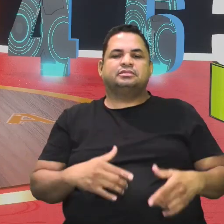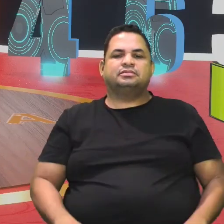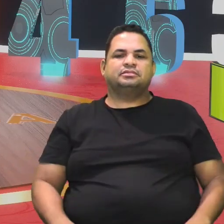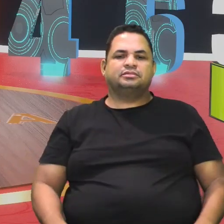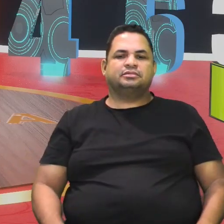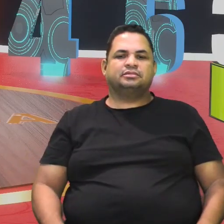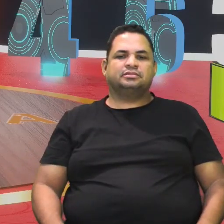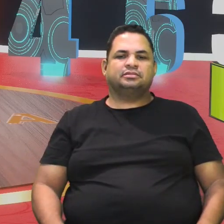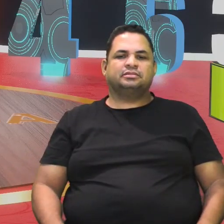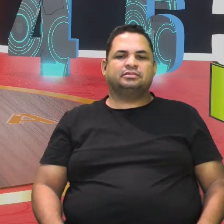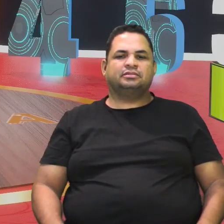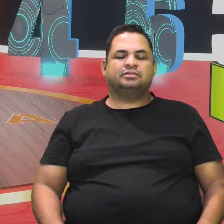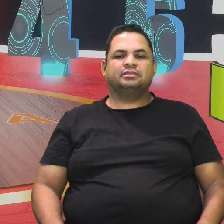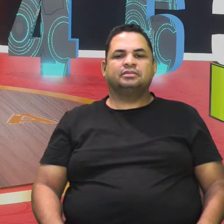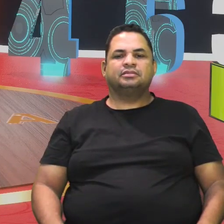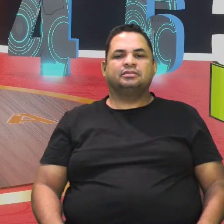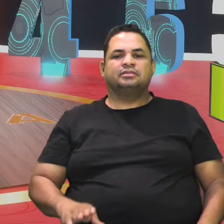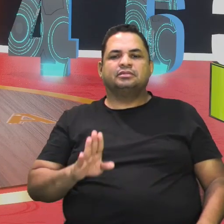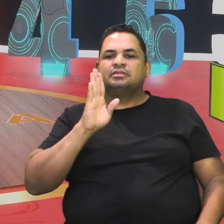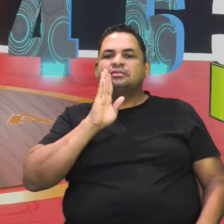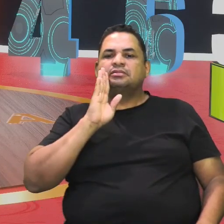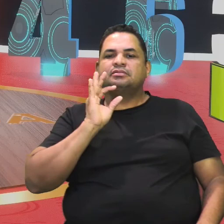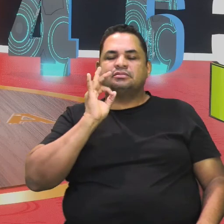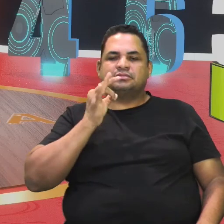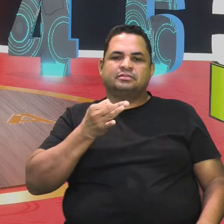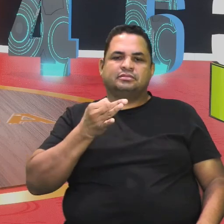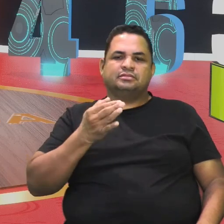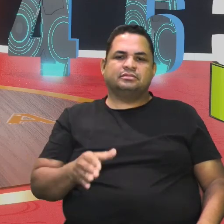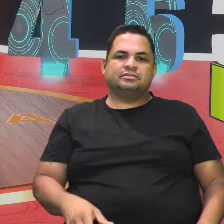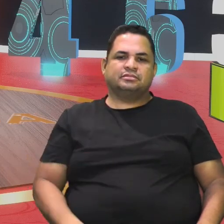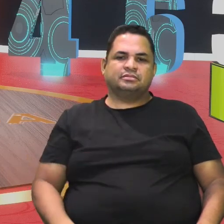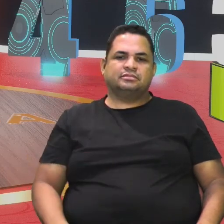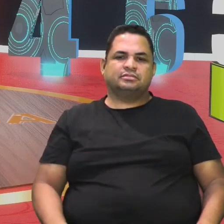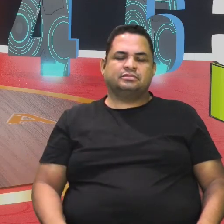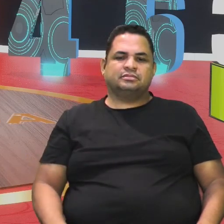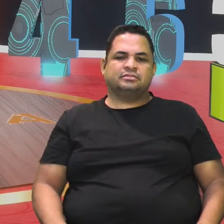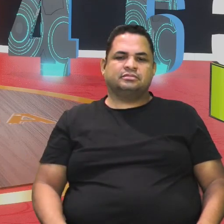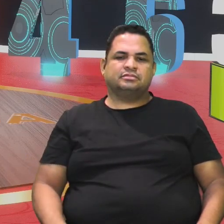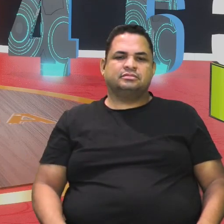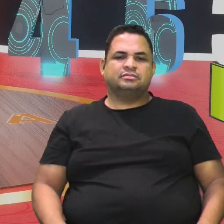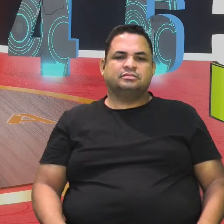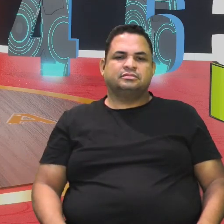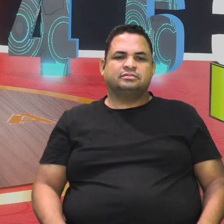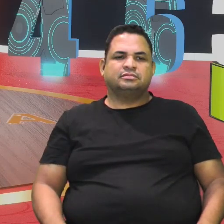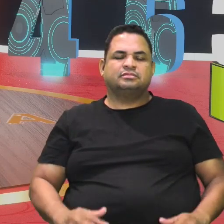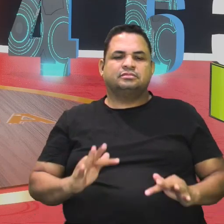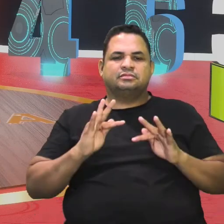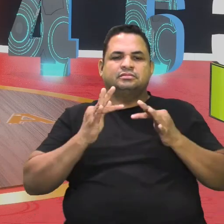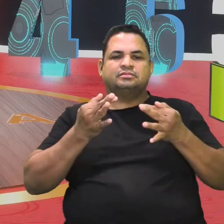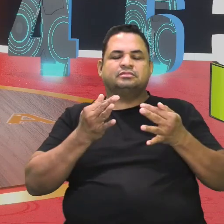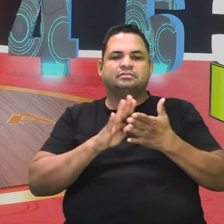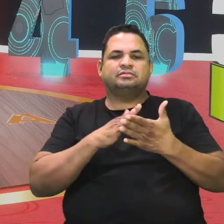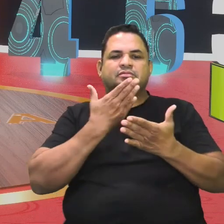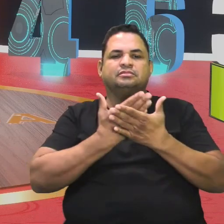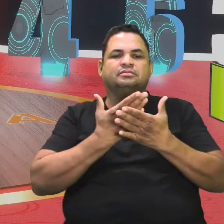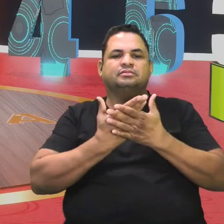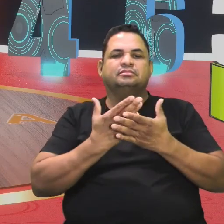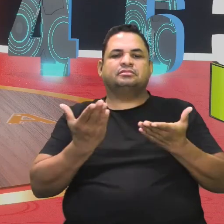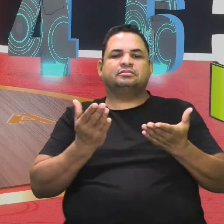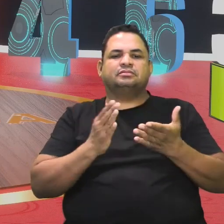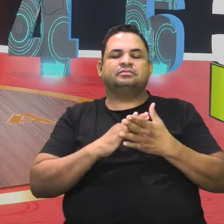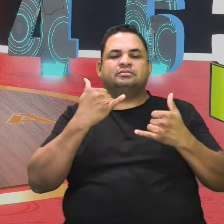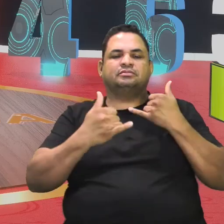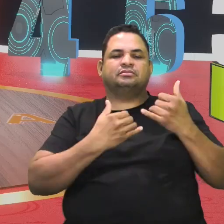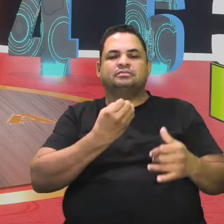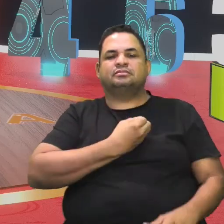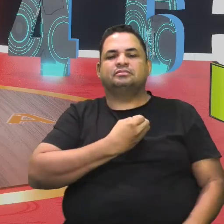isso aqui. Peraí. Legal, acertei. Ganha a questão. É isso aí. Para finalizar nossa aula com chave de ouro,